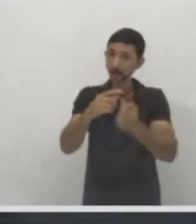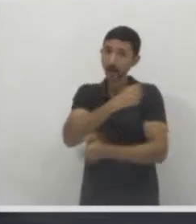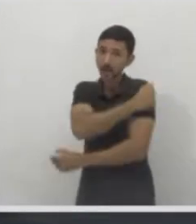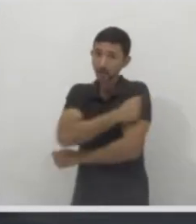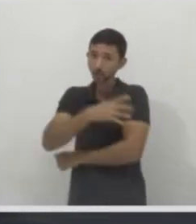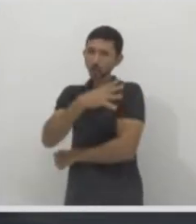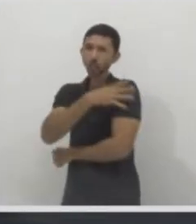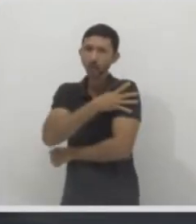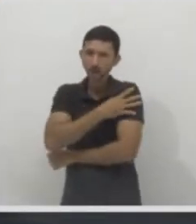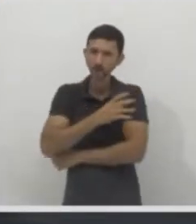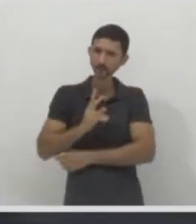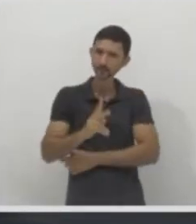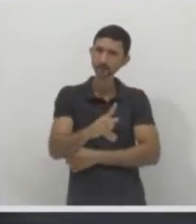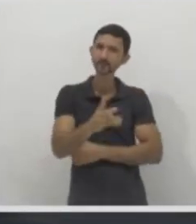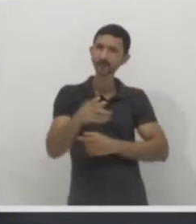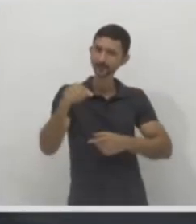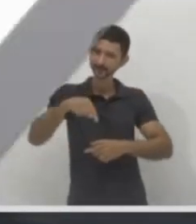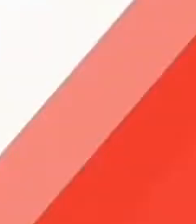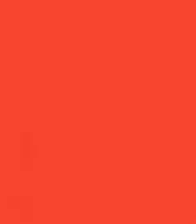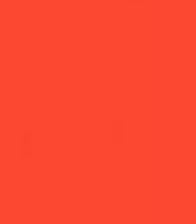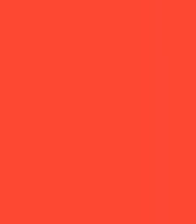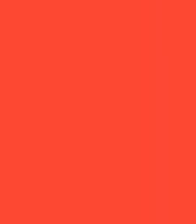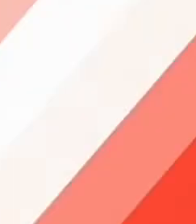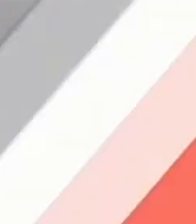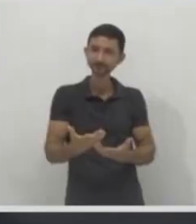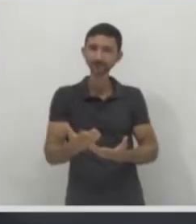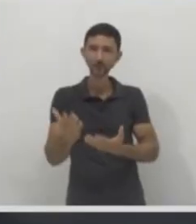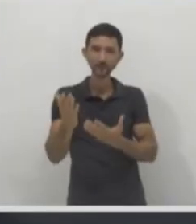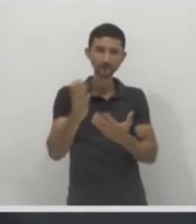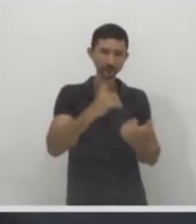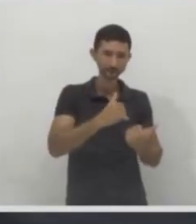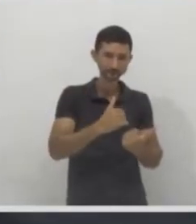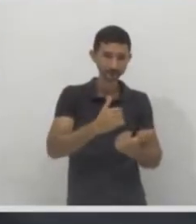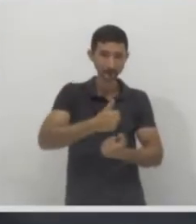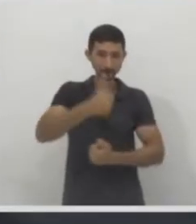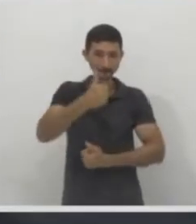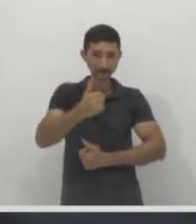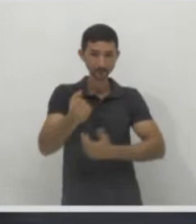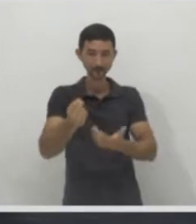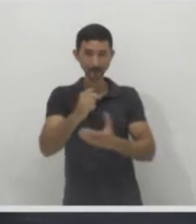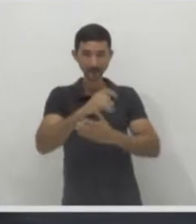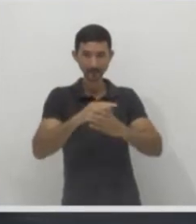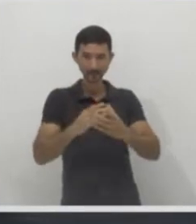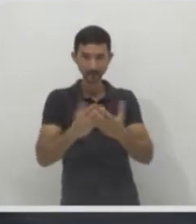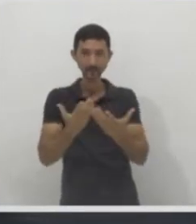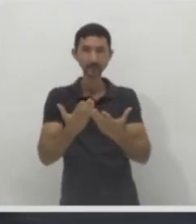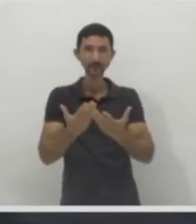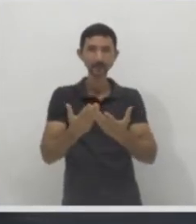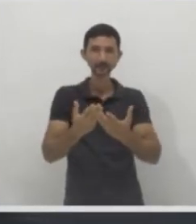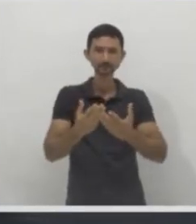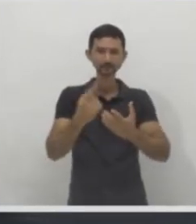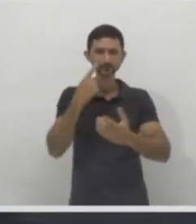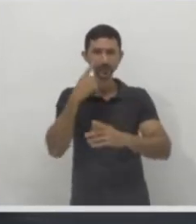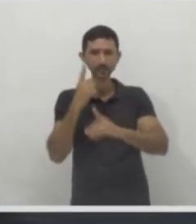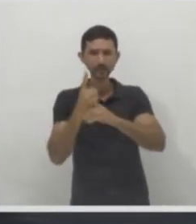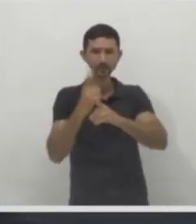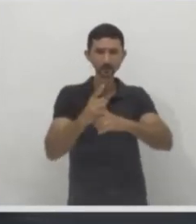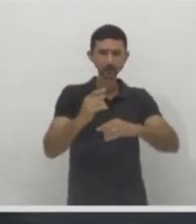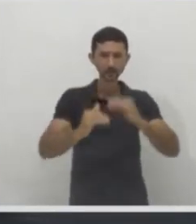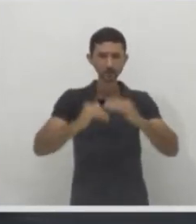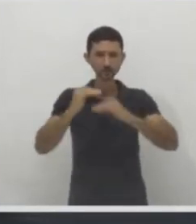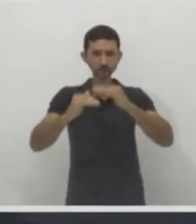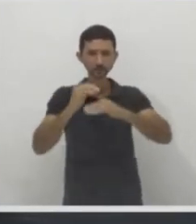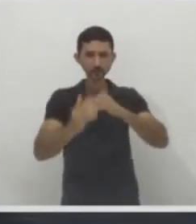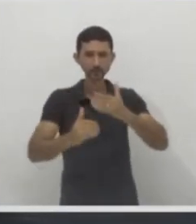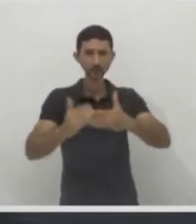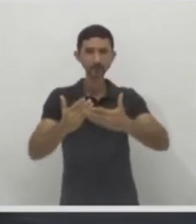continuar aqui com a gente. Então vamos lá. A primeira habilidade é identificar os processos de formação das culturas